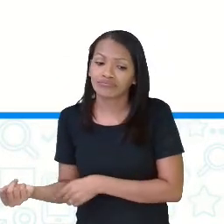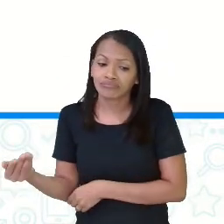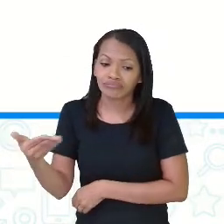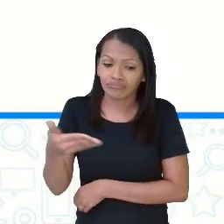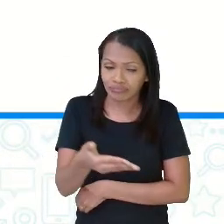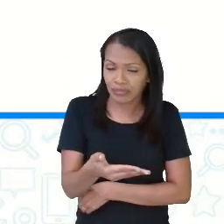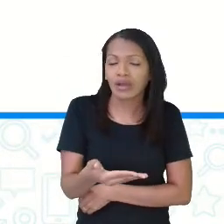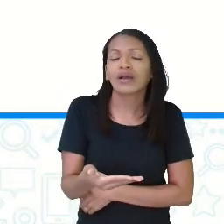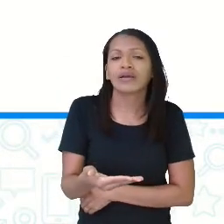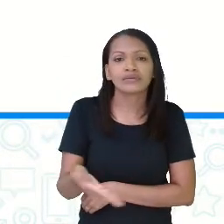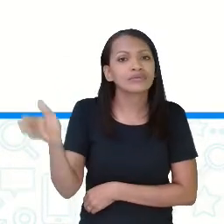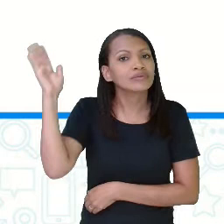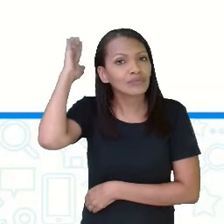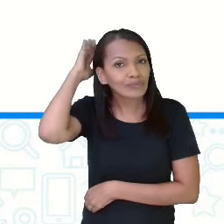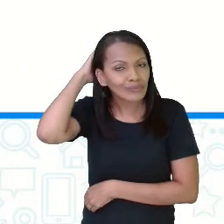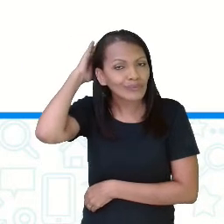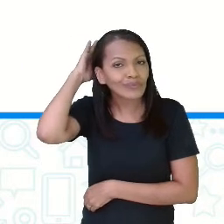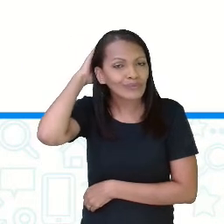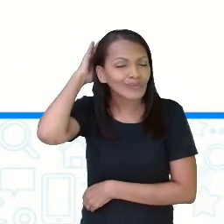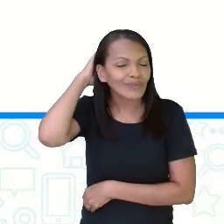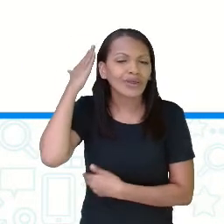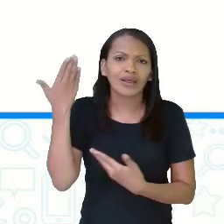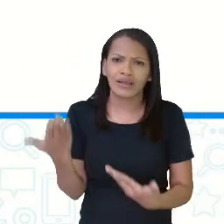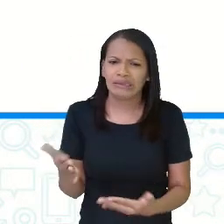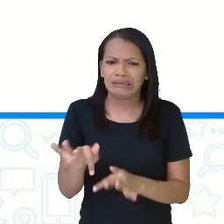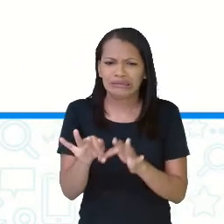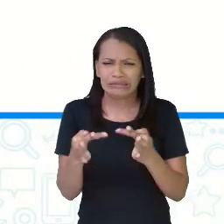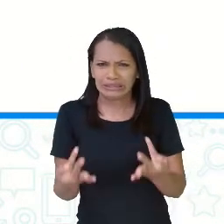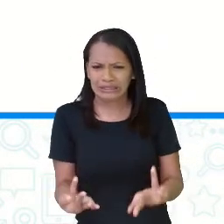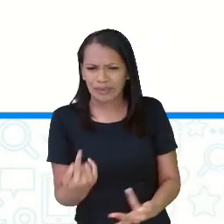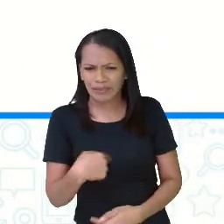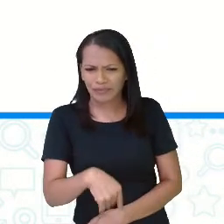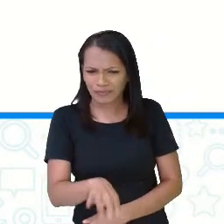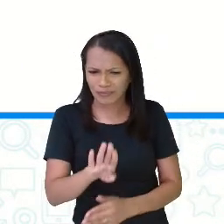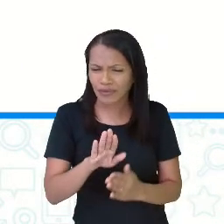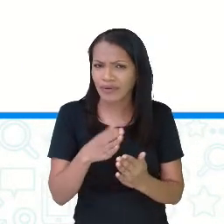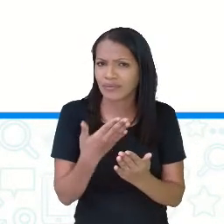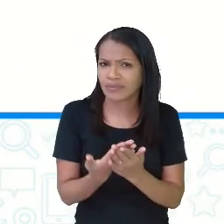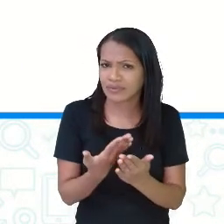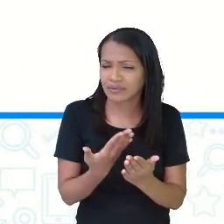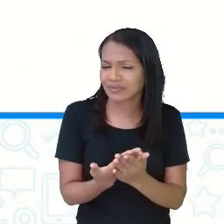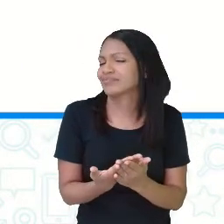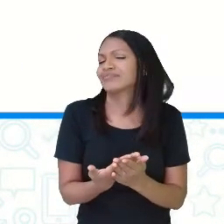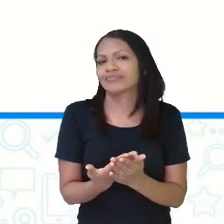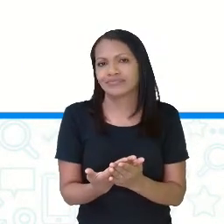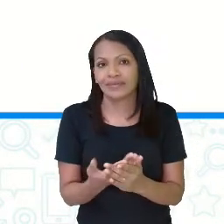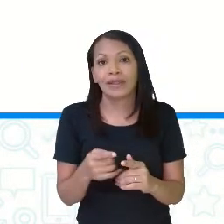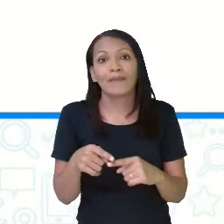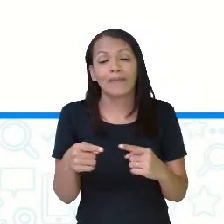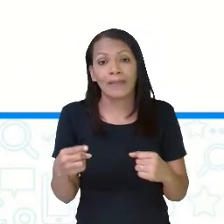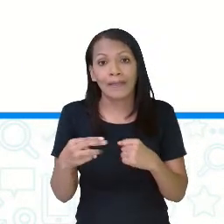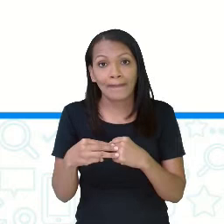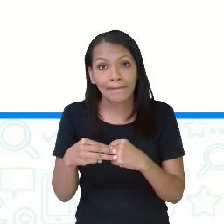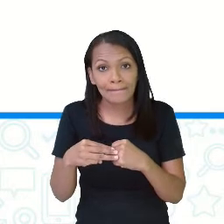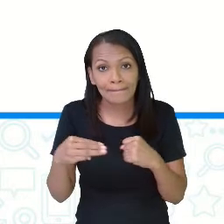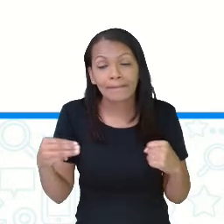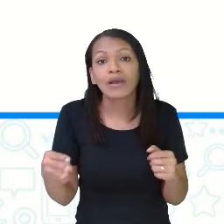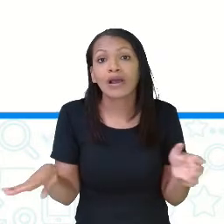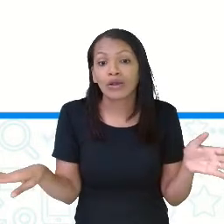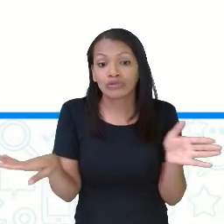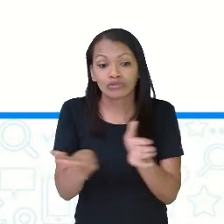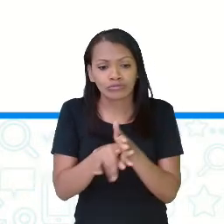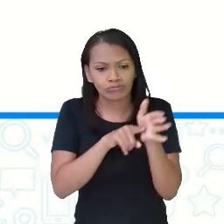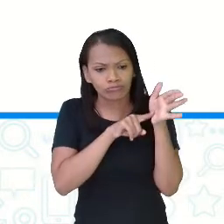ali para Belém do Pará, e ela não simplesmente foi para a escola, o que já é importante, ela é mestra, gente, ela chegou